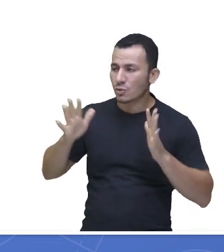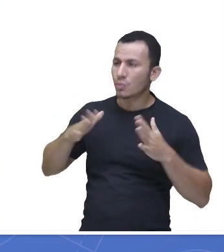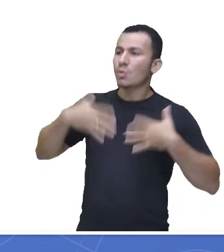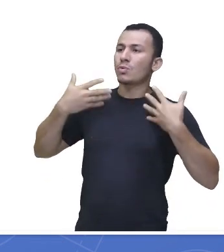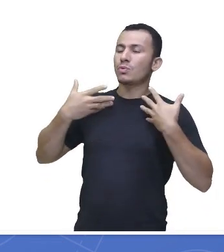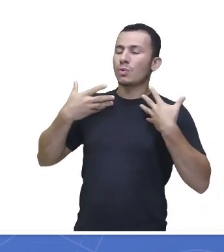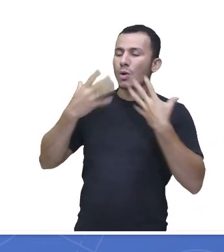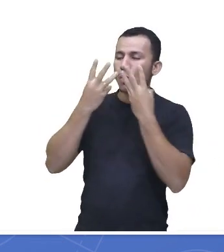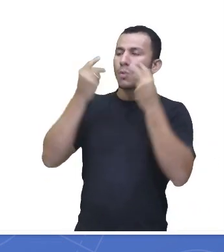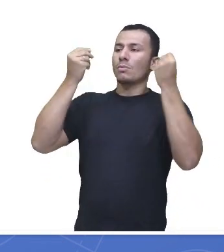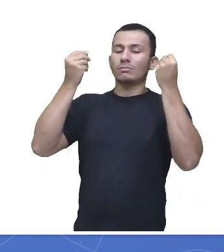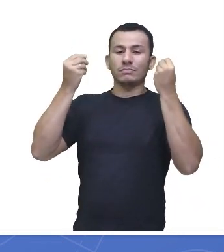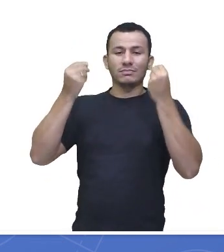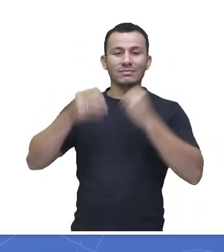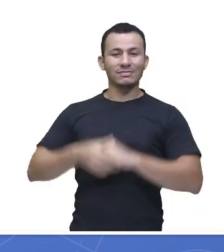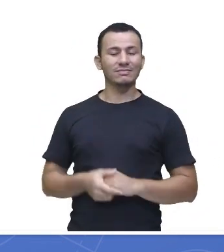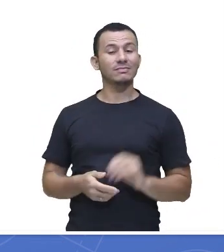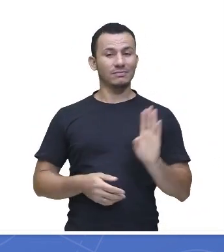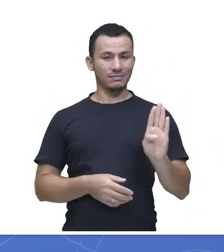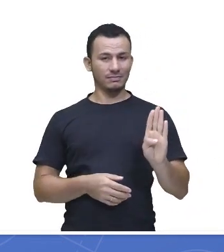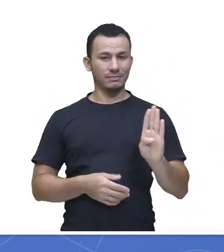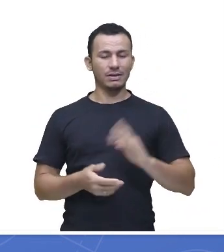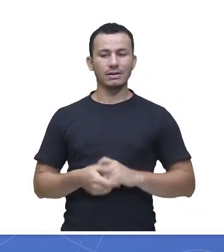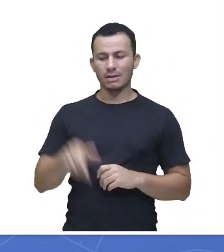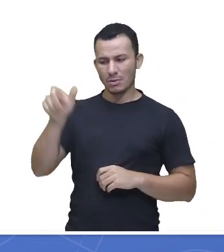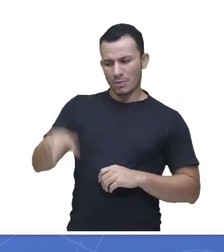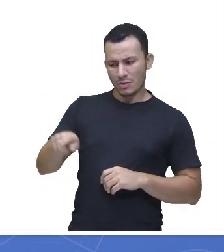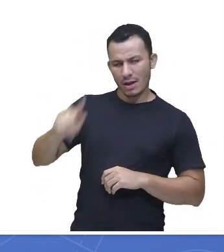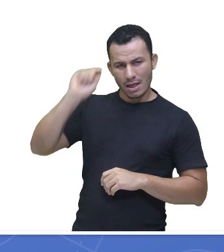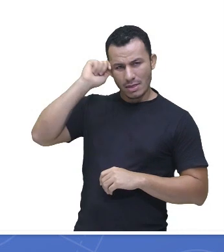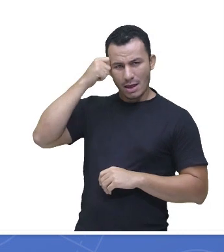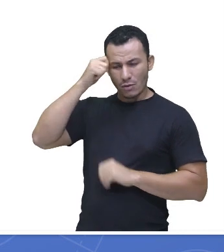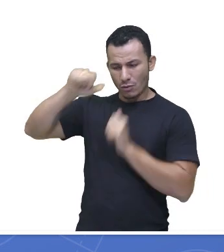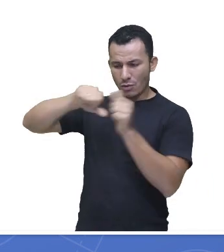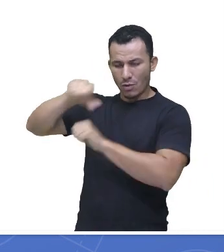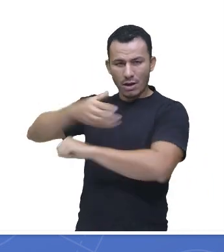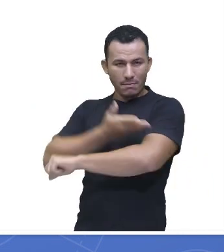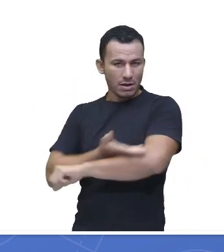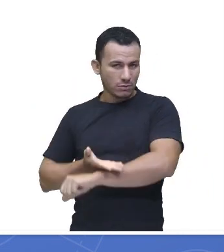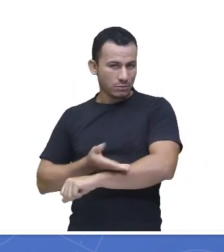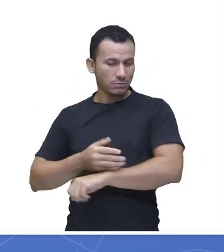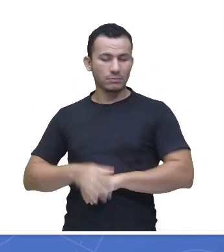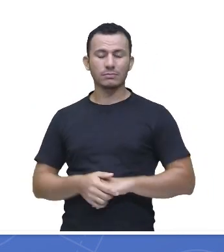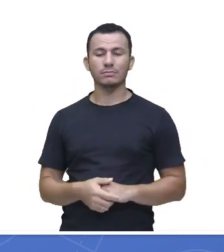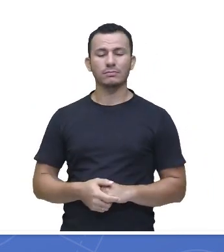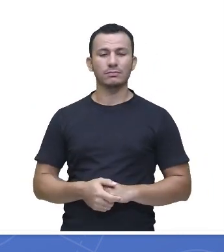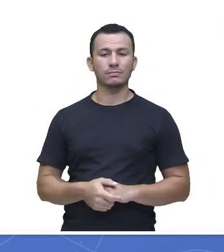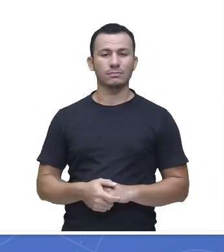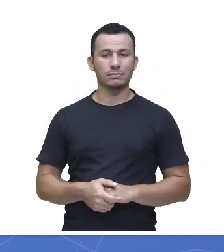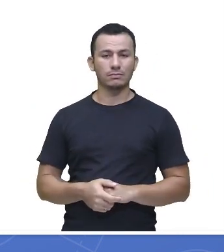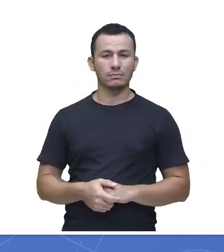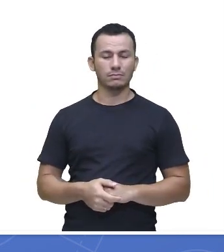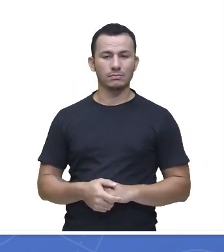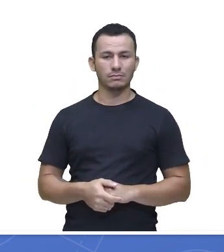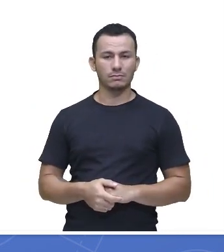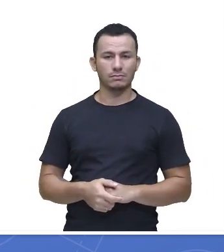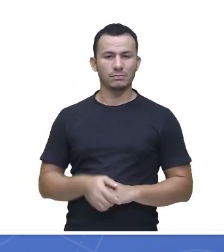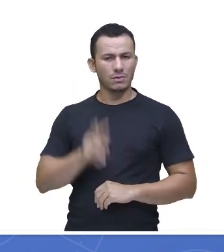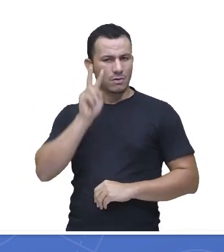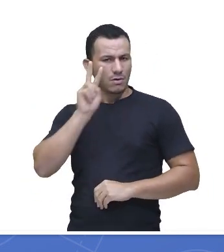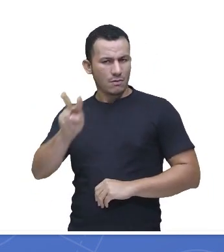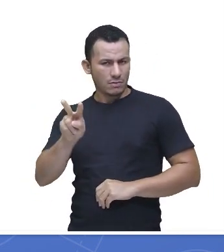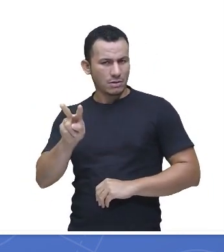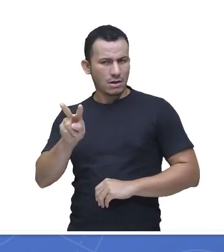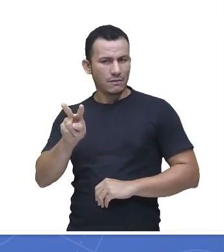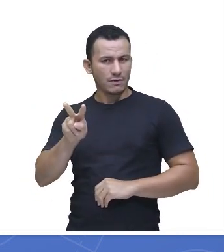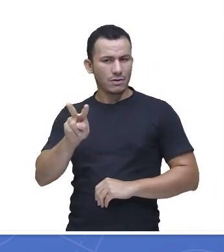cor? Letra B, que o personagem era negro e virou branco? Que o personagem... Gente, vocês viram isso lá, descrevendo que